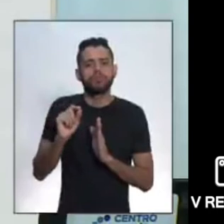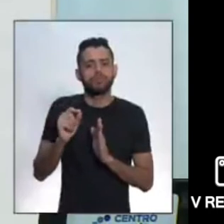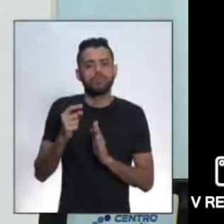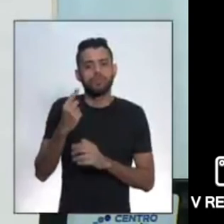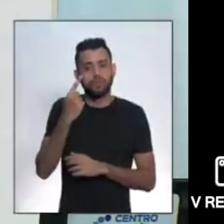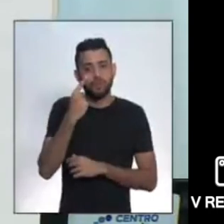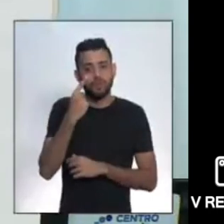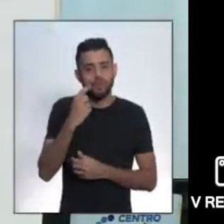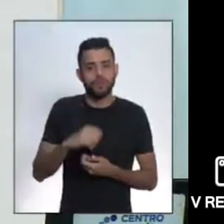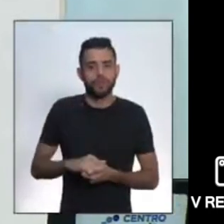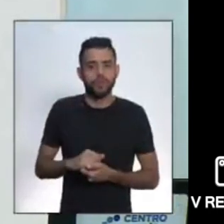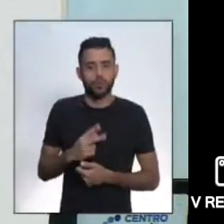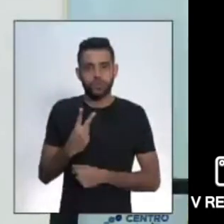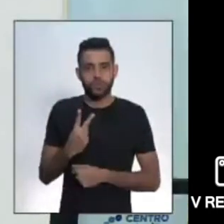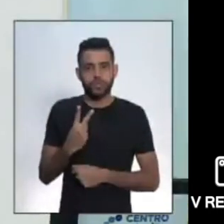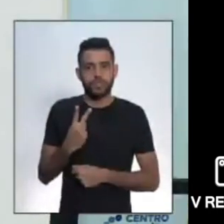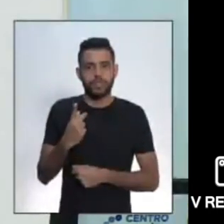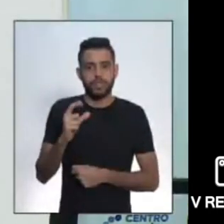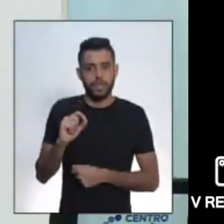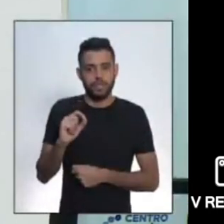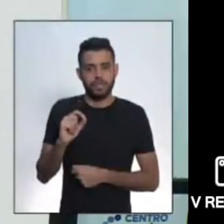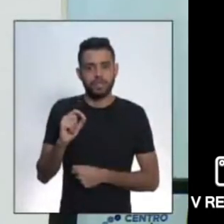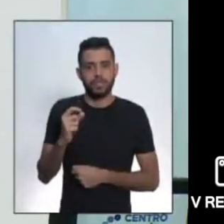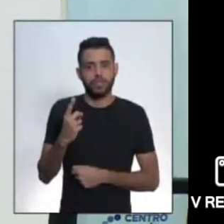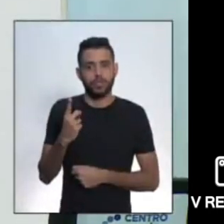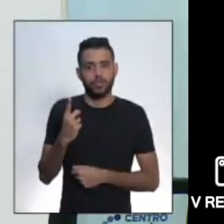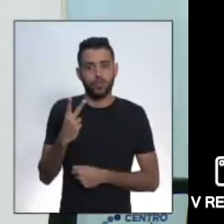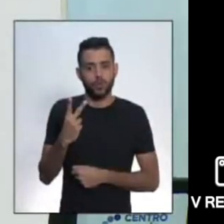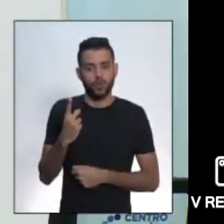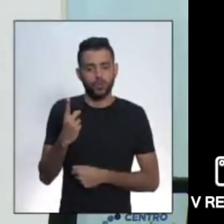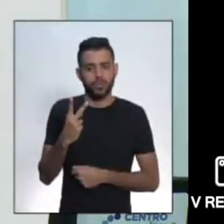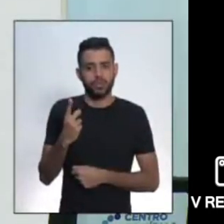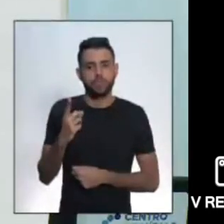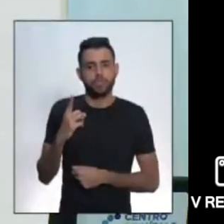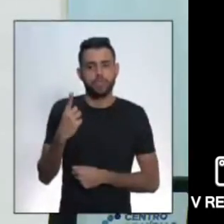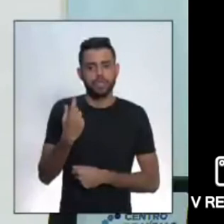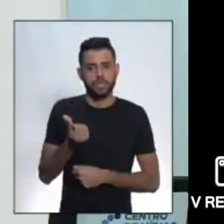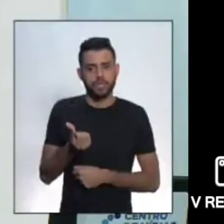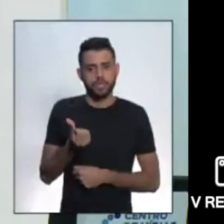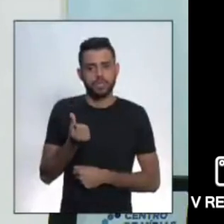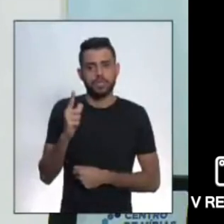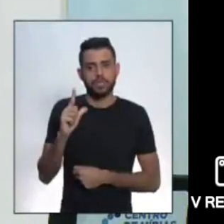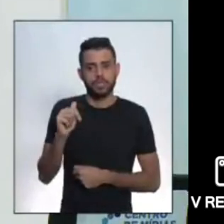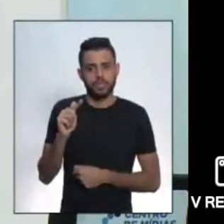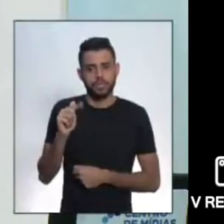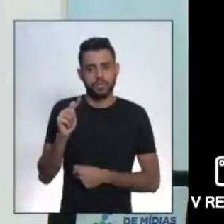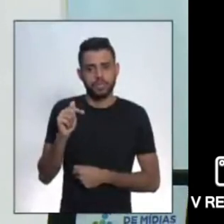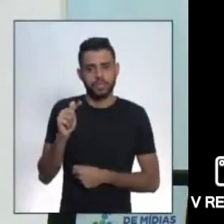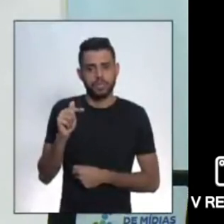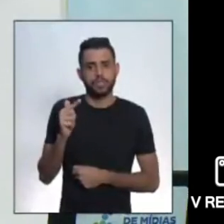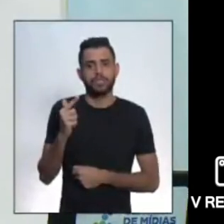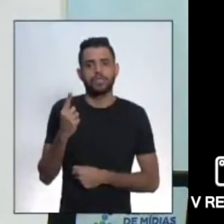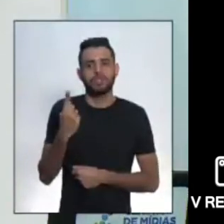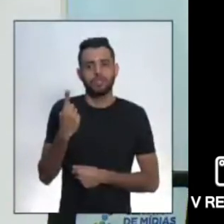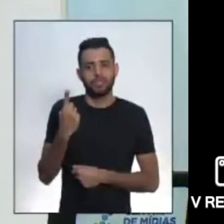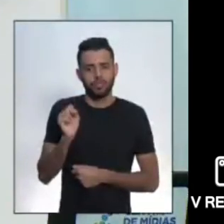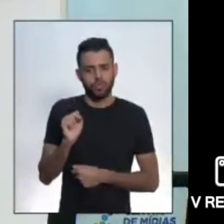a minha fala. 2, 10, 12, 16,